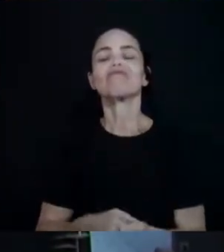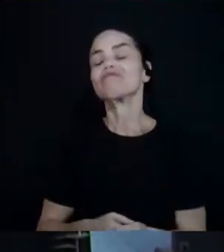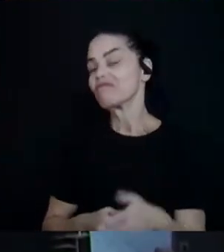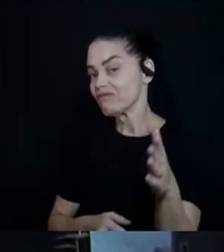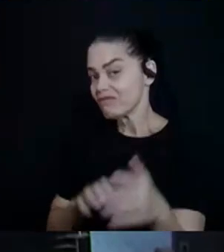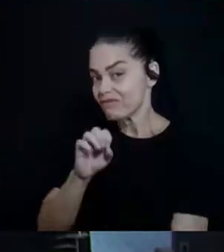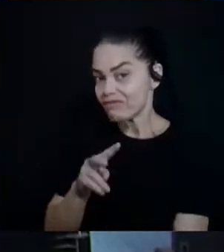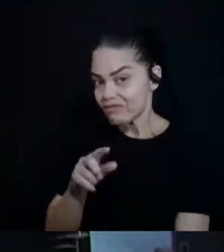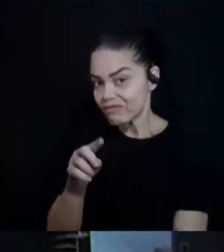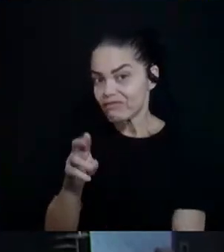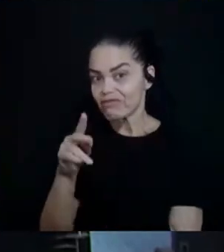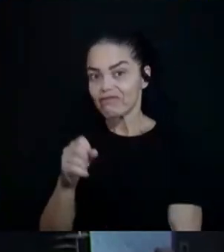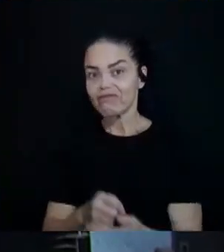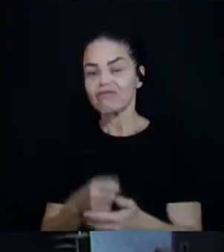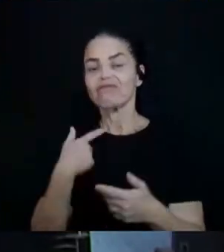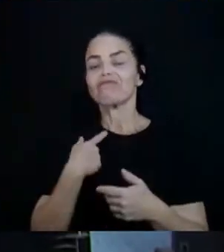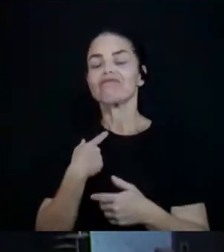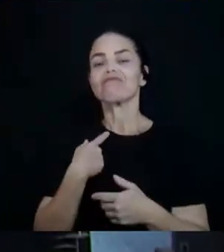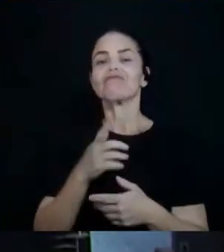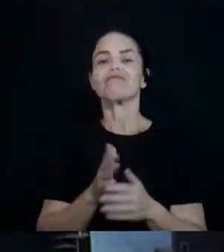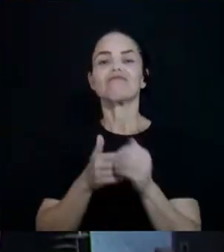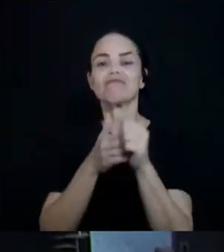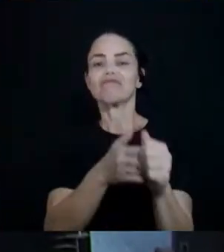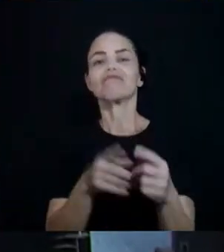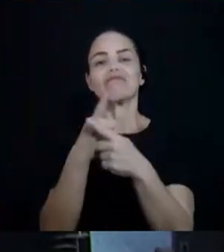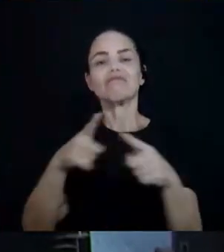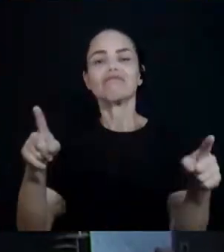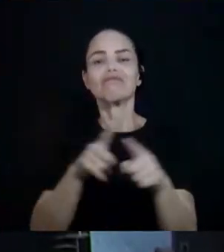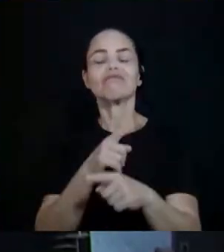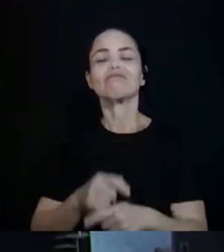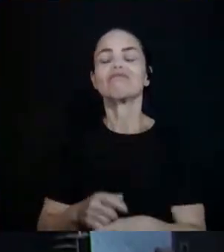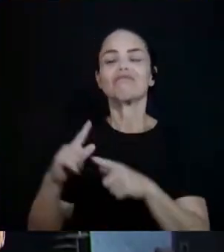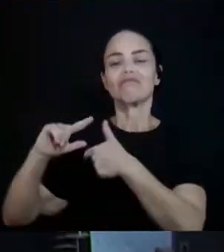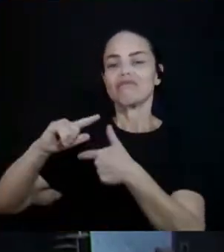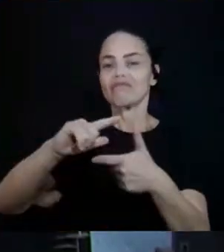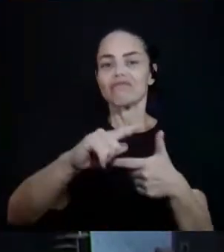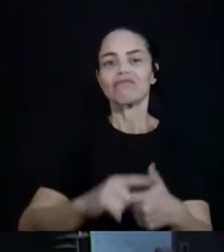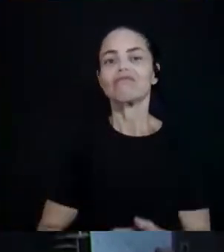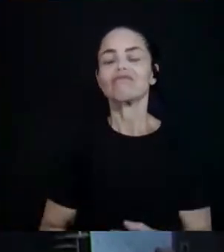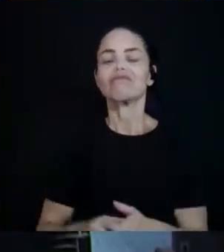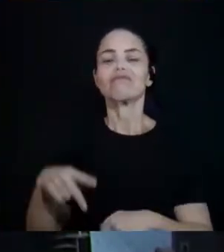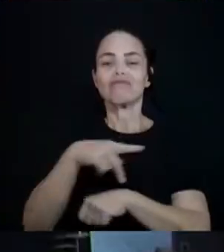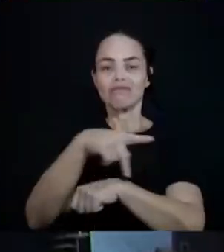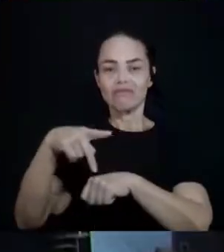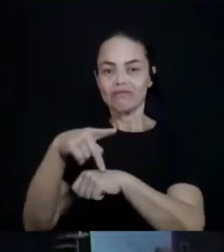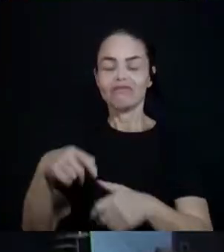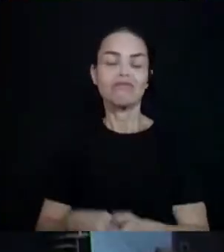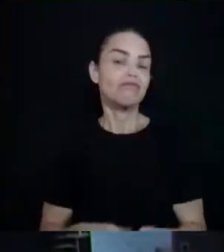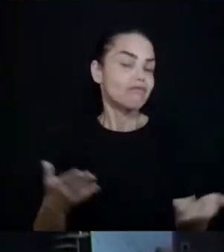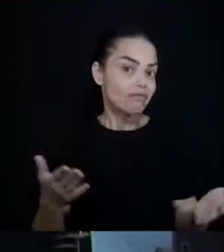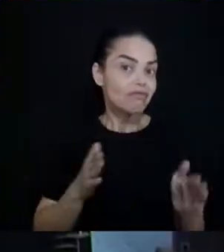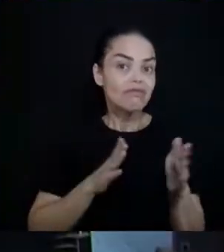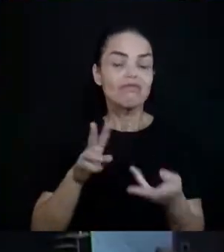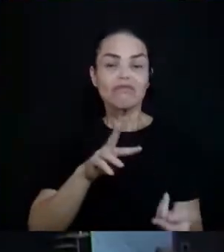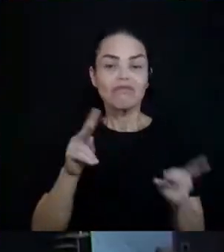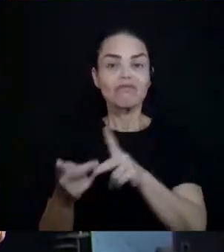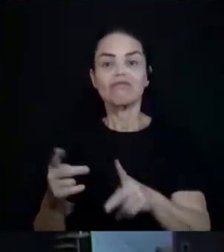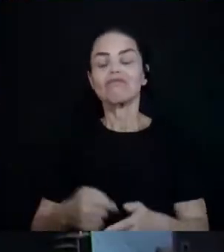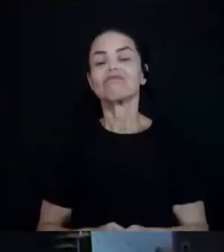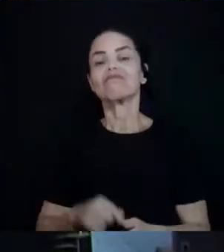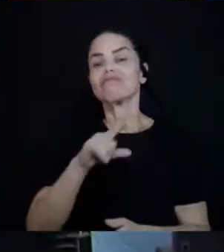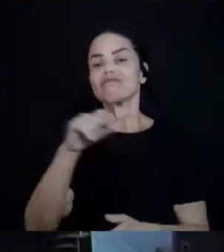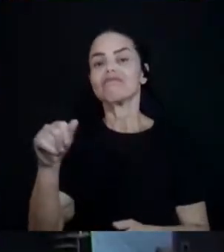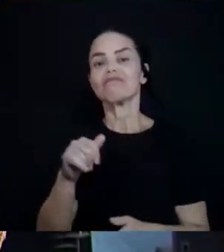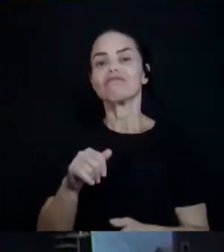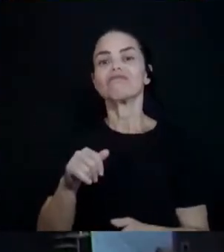assume então a missão de conduzir uma das orquestras mais tradicionais do país, em um momento de transição após a saída do maestro